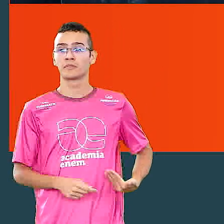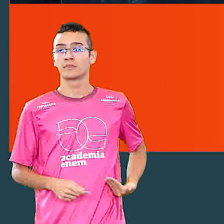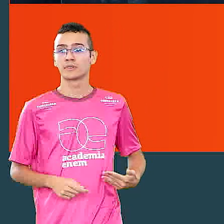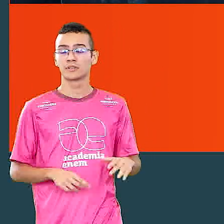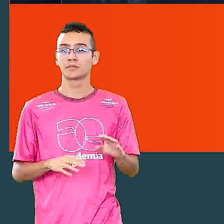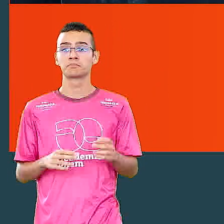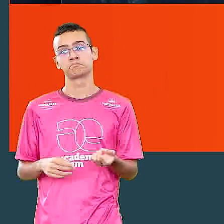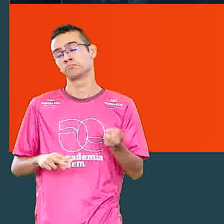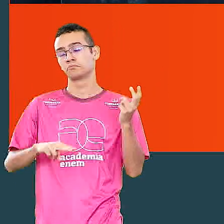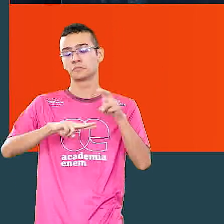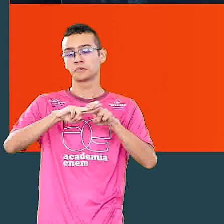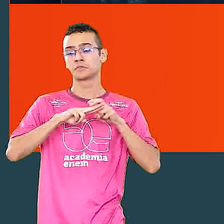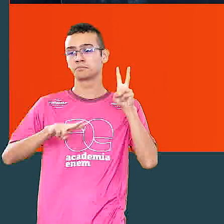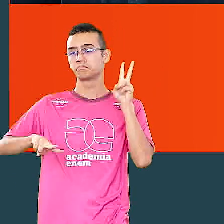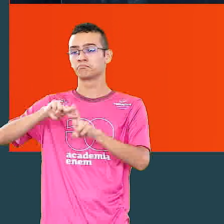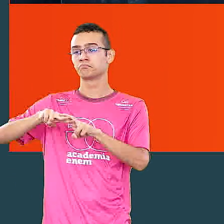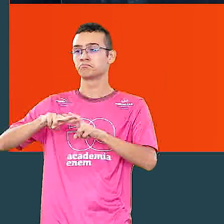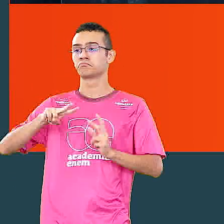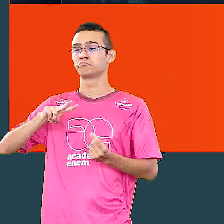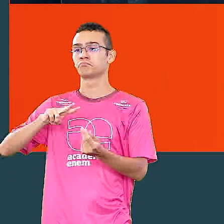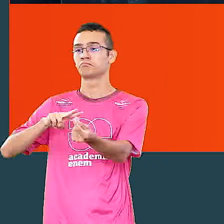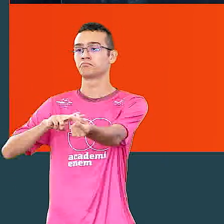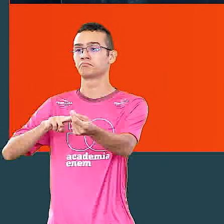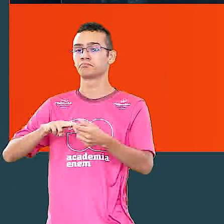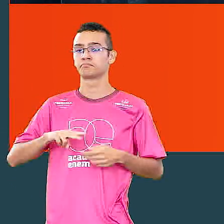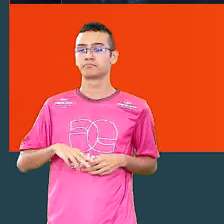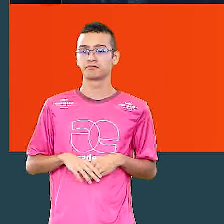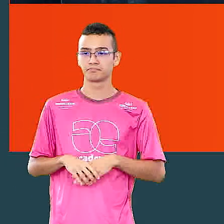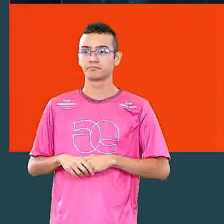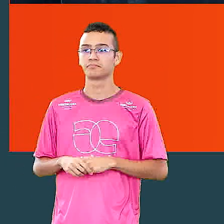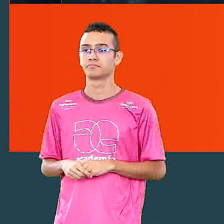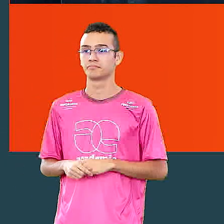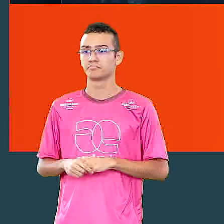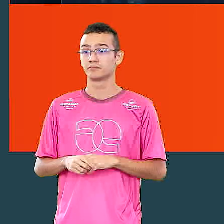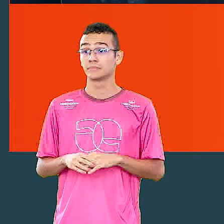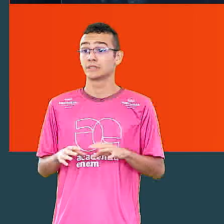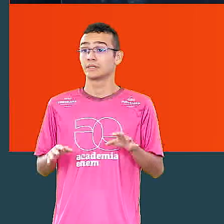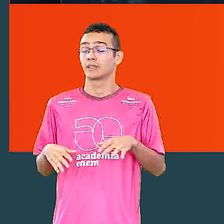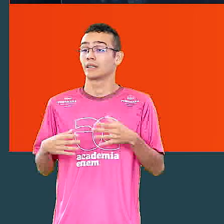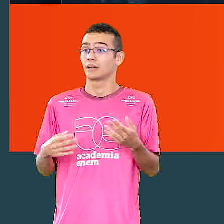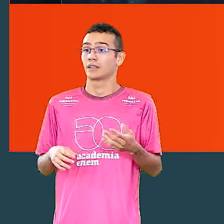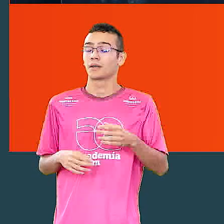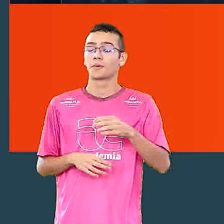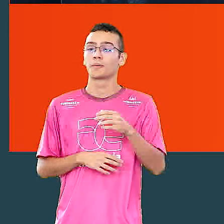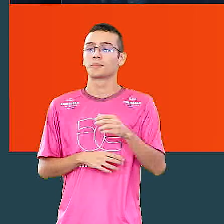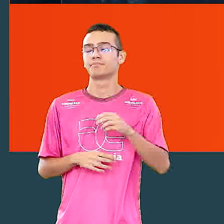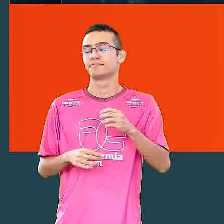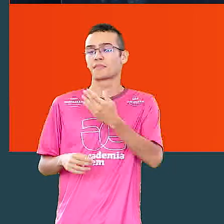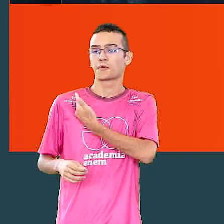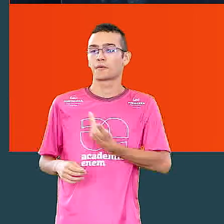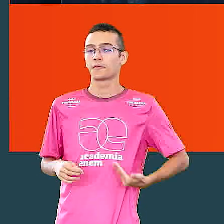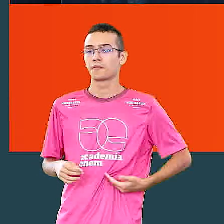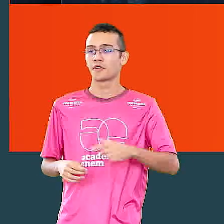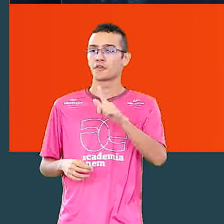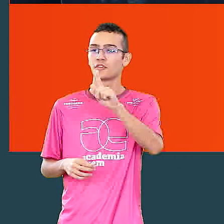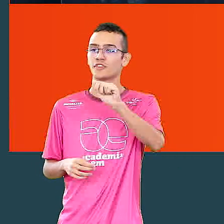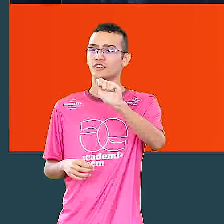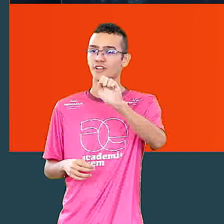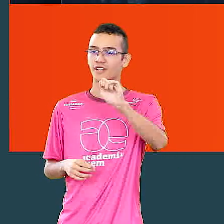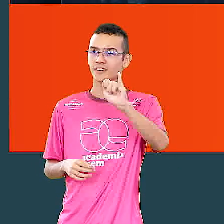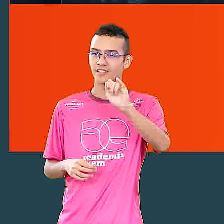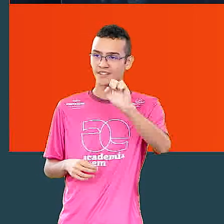para sempre. Beleza? Até vir, 10 anos depois, o fim do AI-5 no governo Geisel. Tá certo?